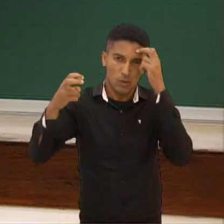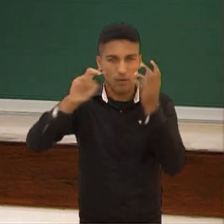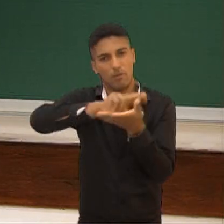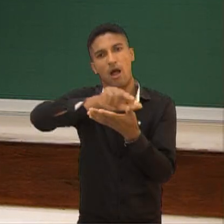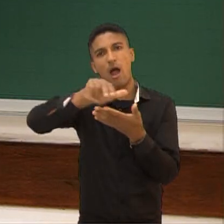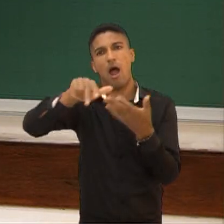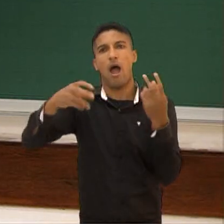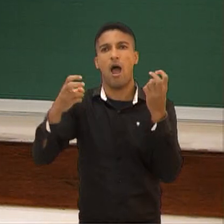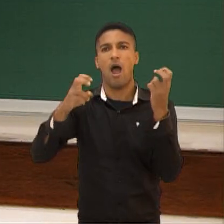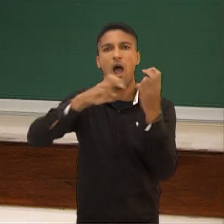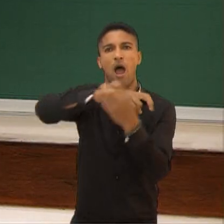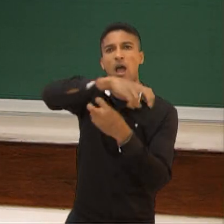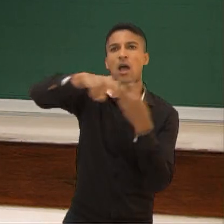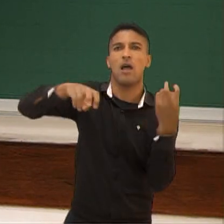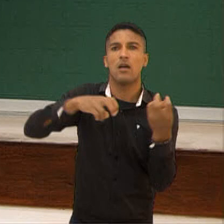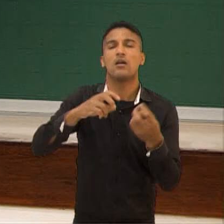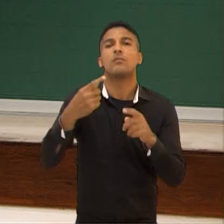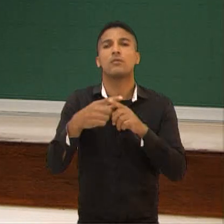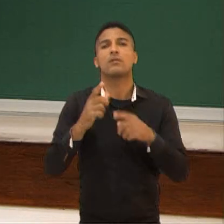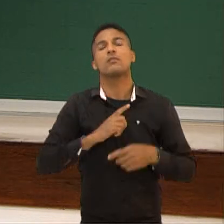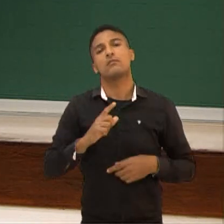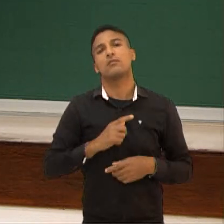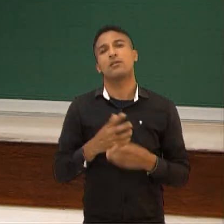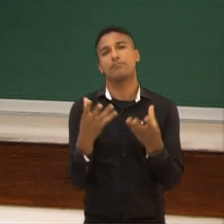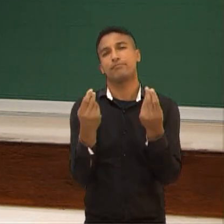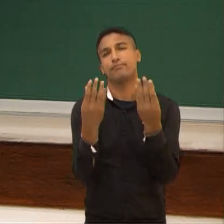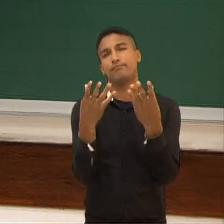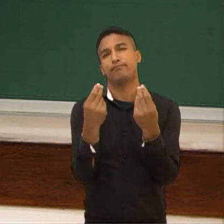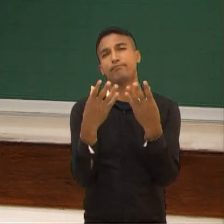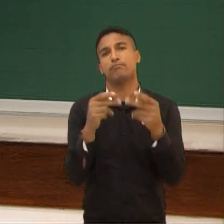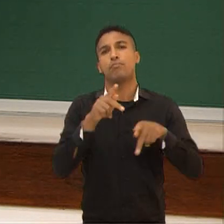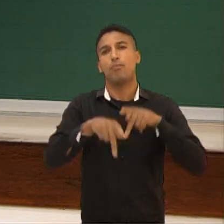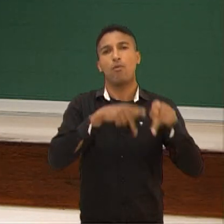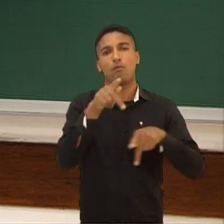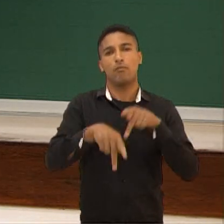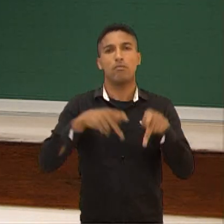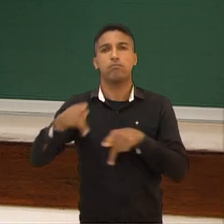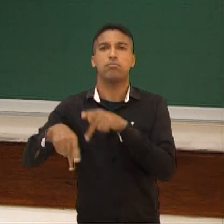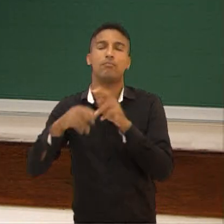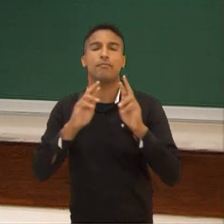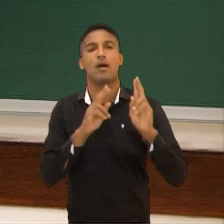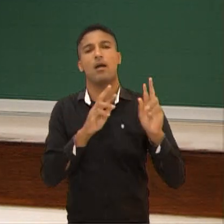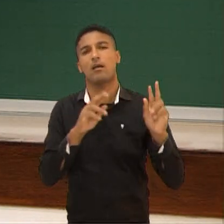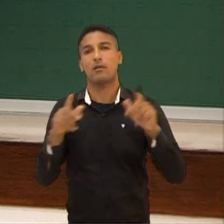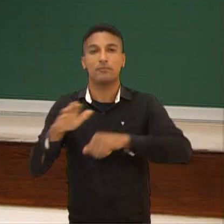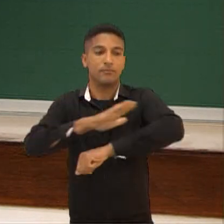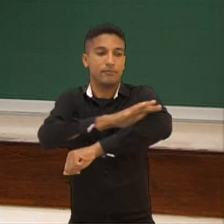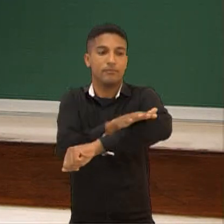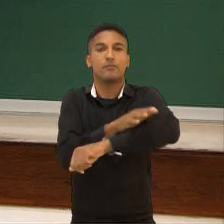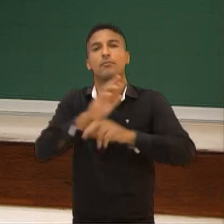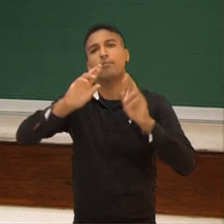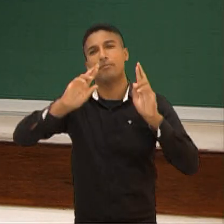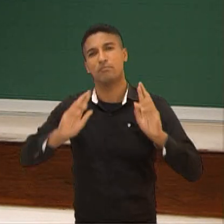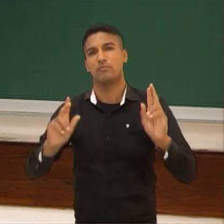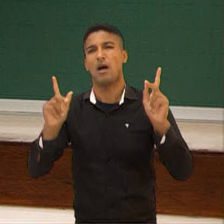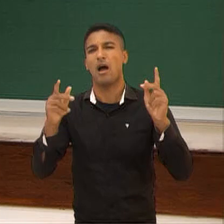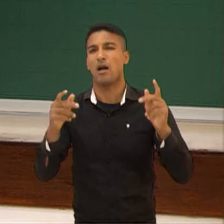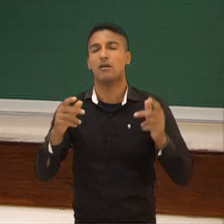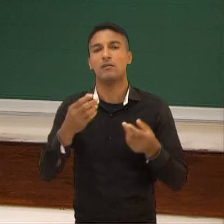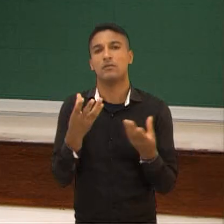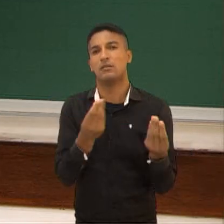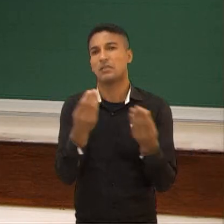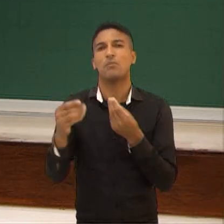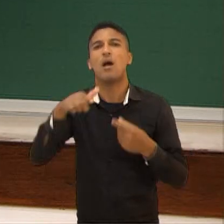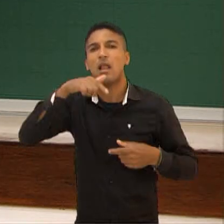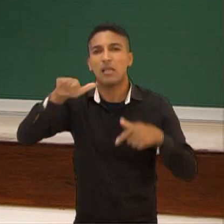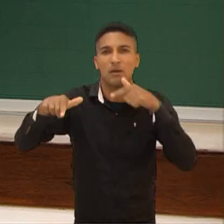uma variedade de raças, né, uma variedade de culturas, além também dos vários idiomas que são falados pela